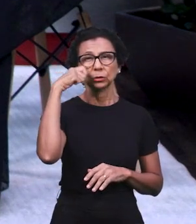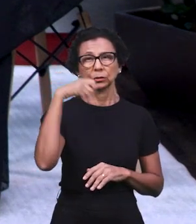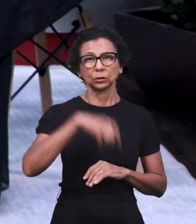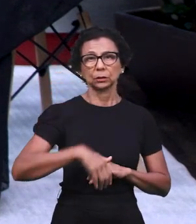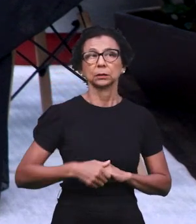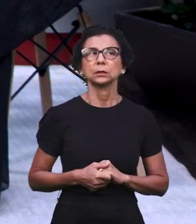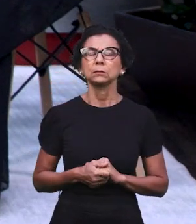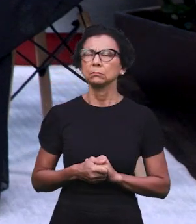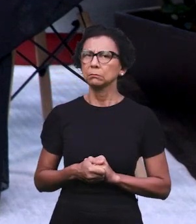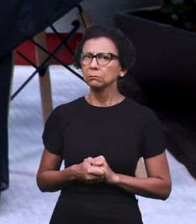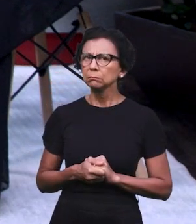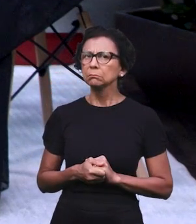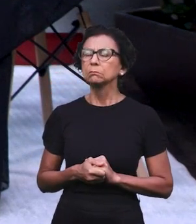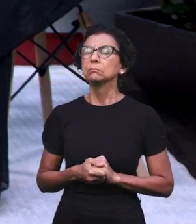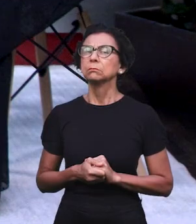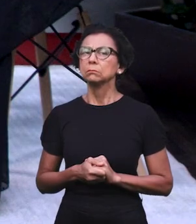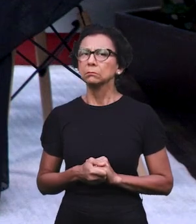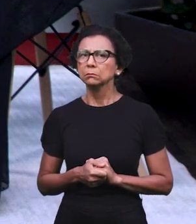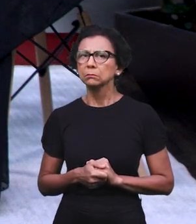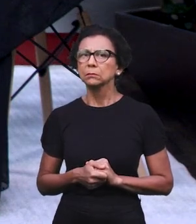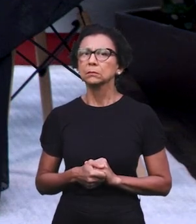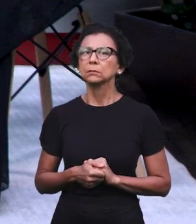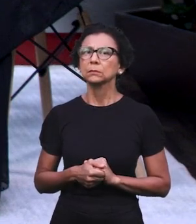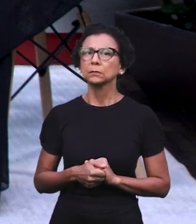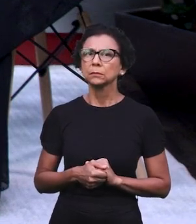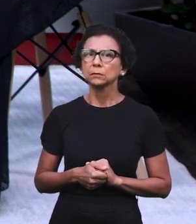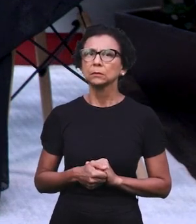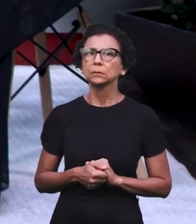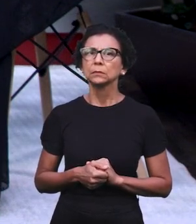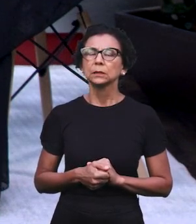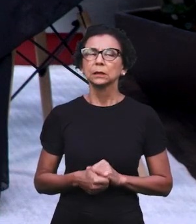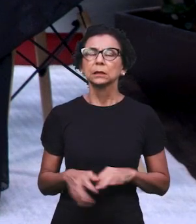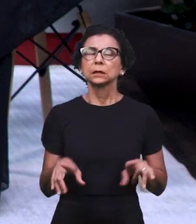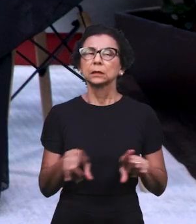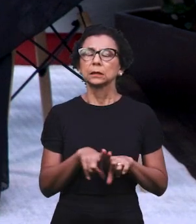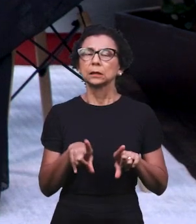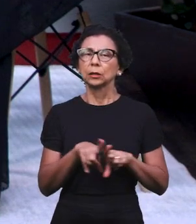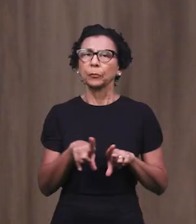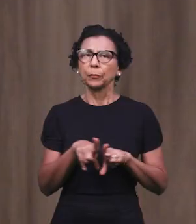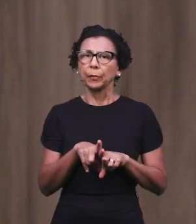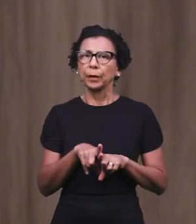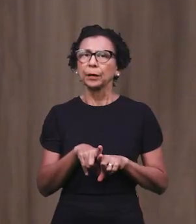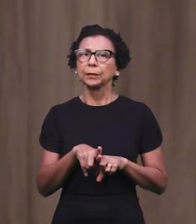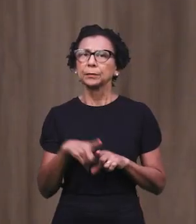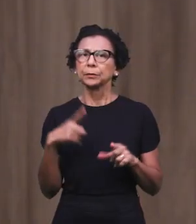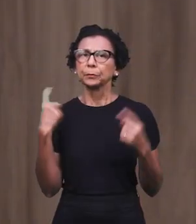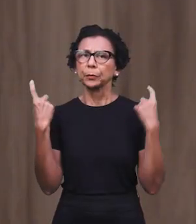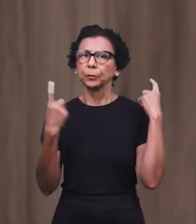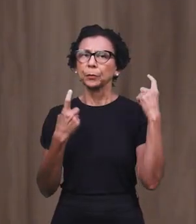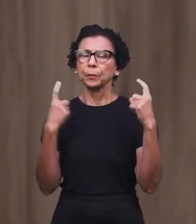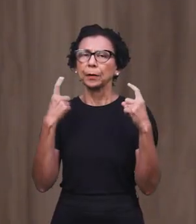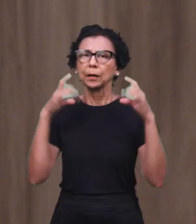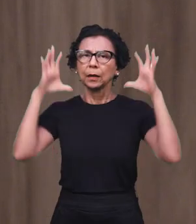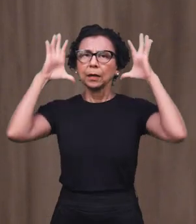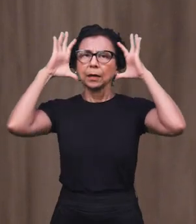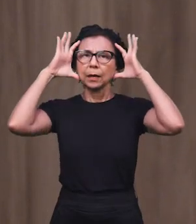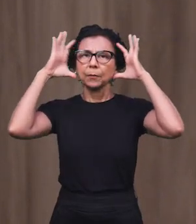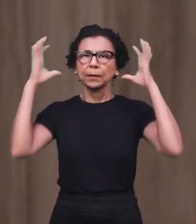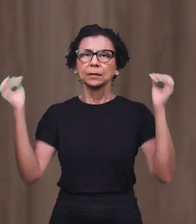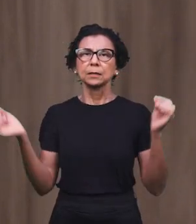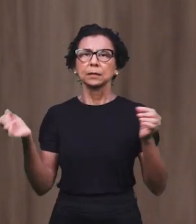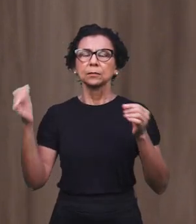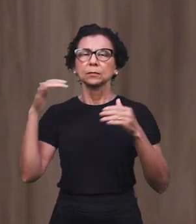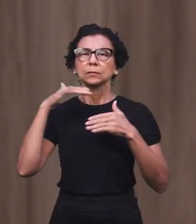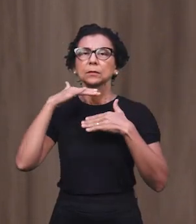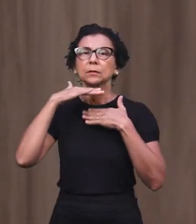a outra parte que também compreende a odontologia, que é cabeça e pescoço. Então, é normal nós irmos nos consultórios